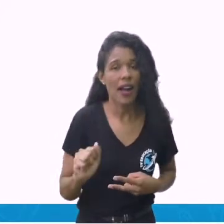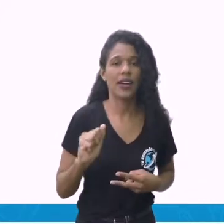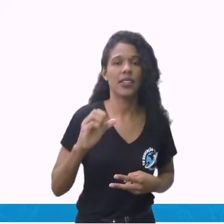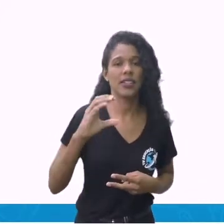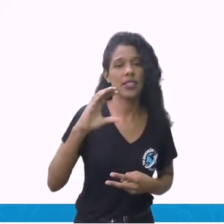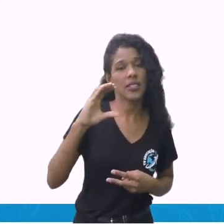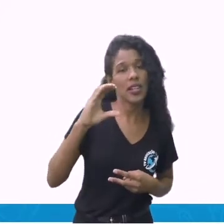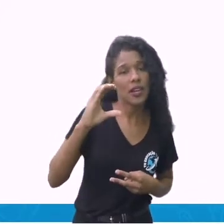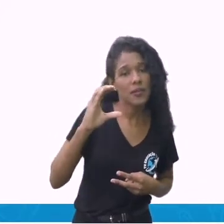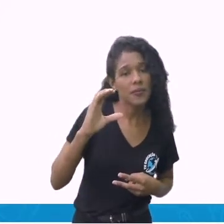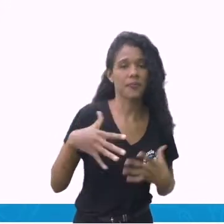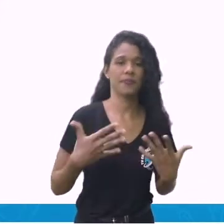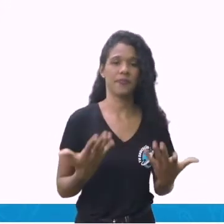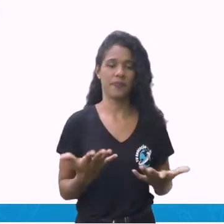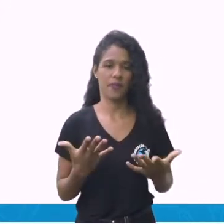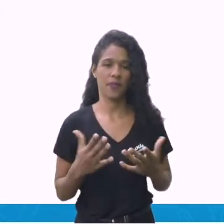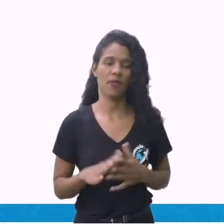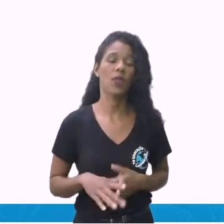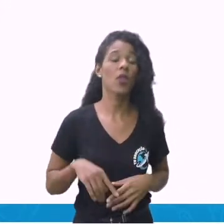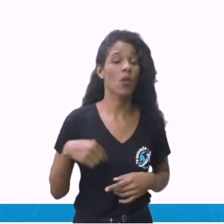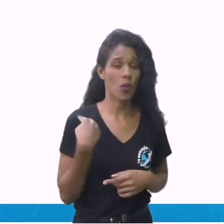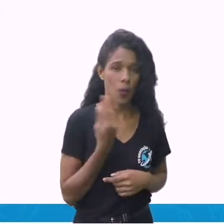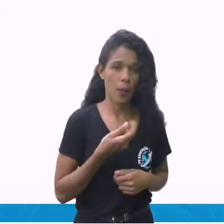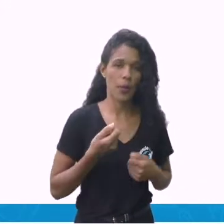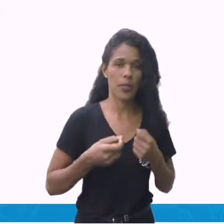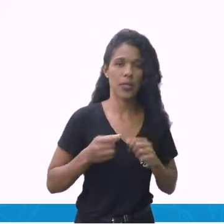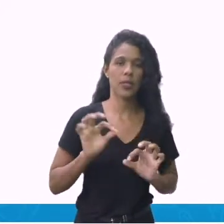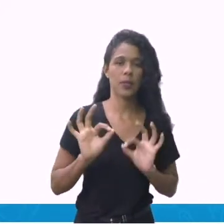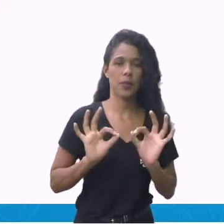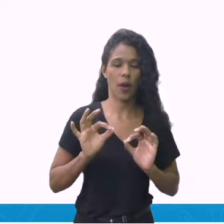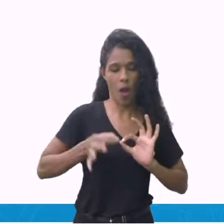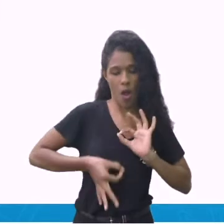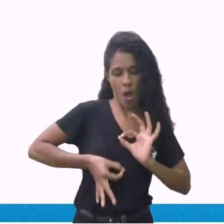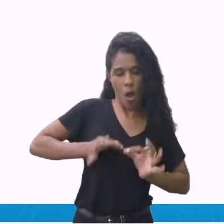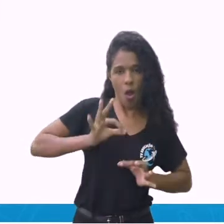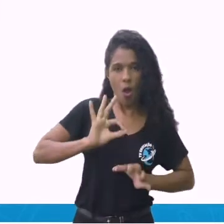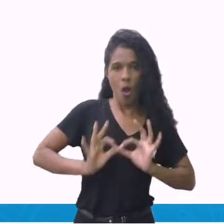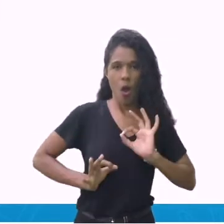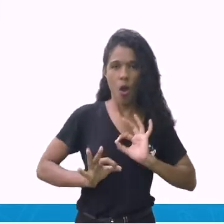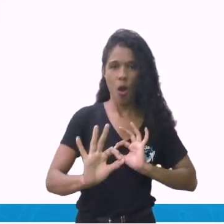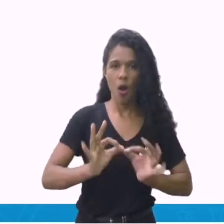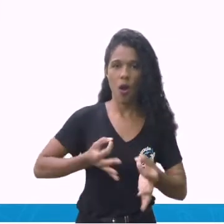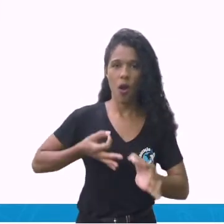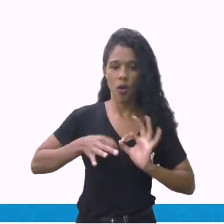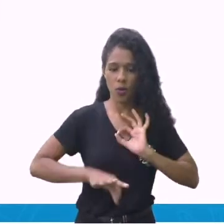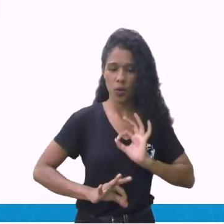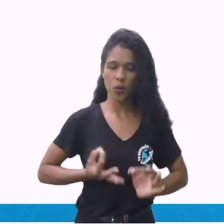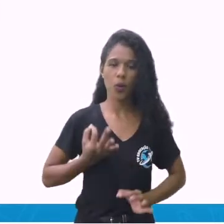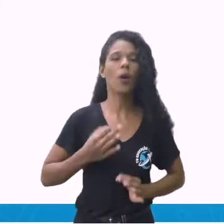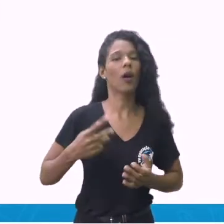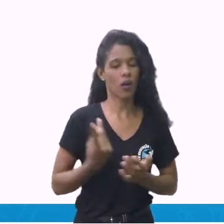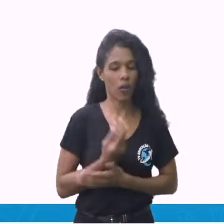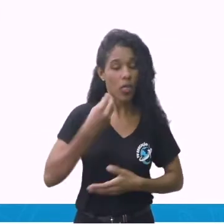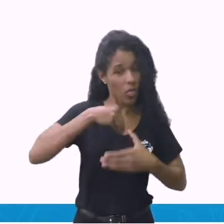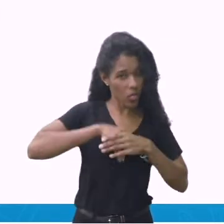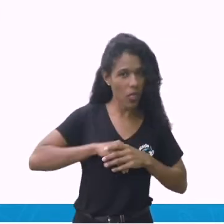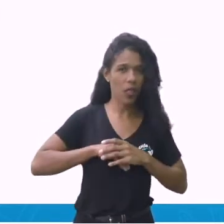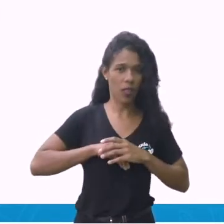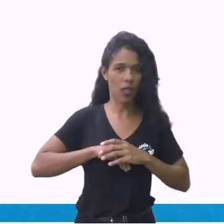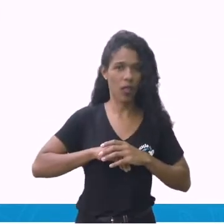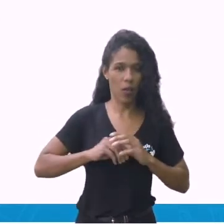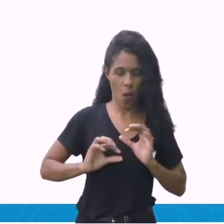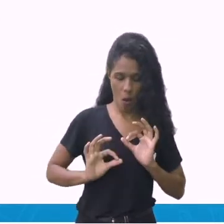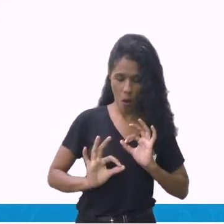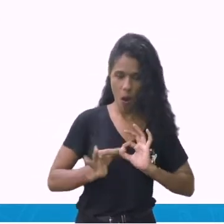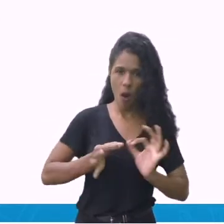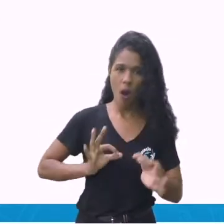troca gasosa constantemente, não é isso? Nós também precisamos dos nutrientes e da energia.